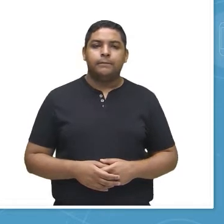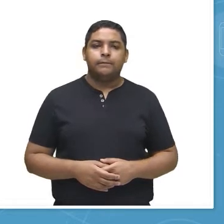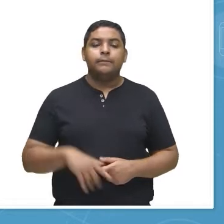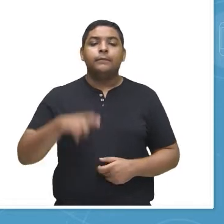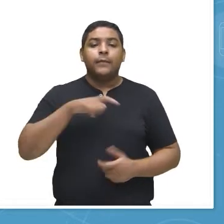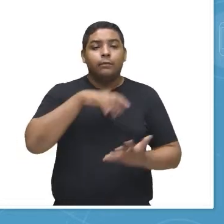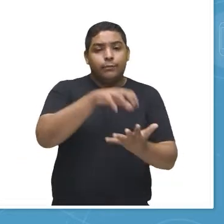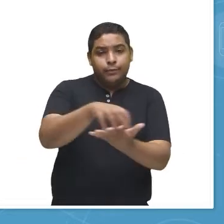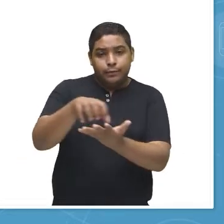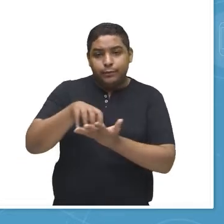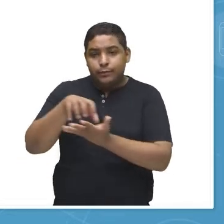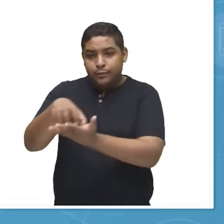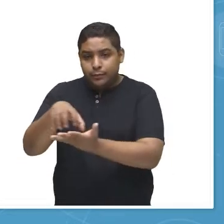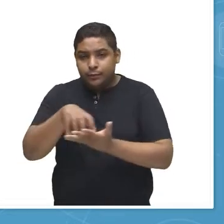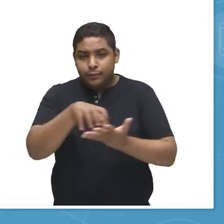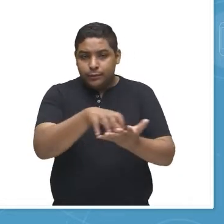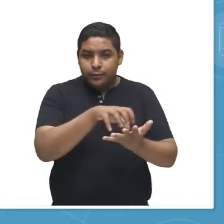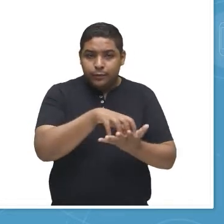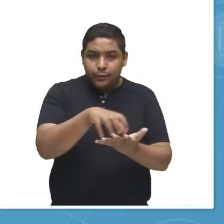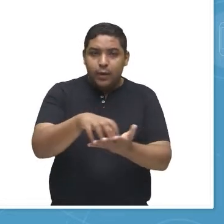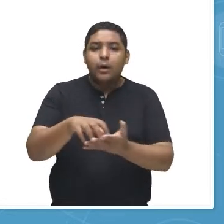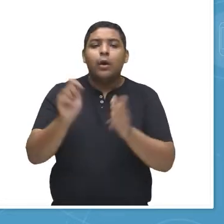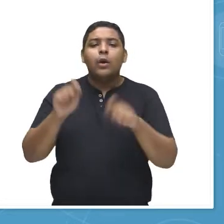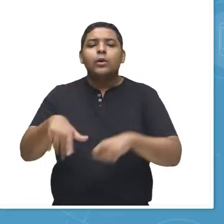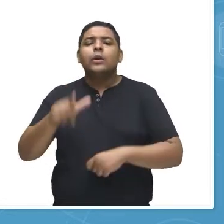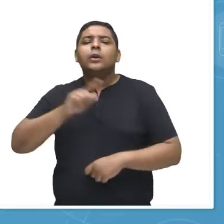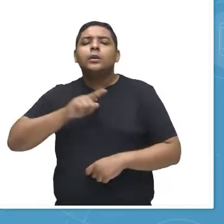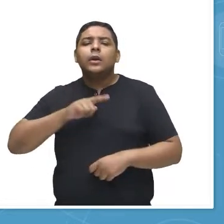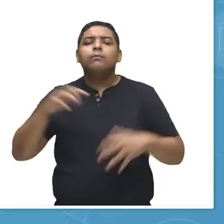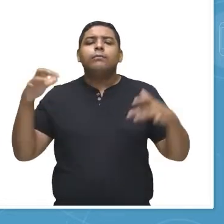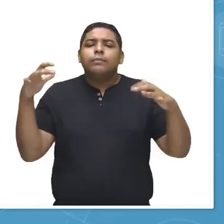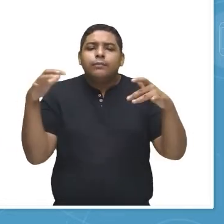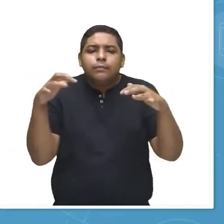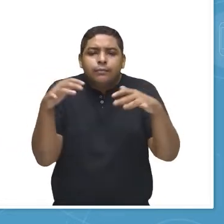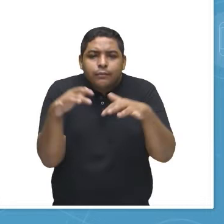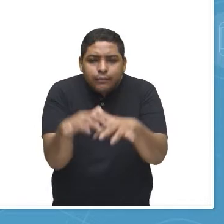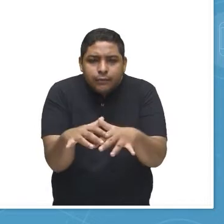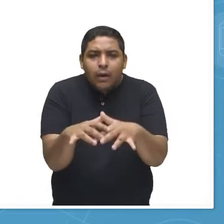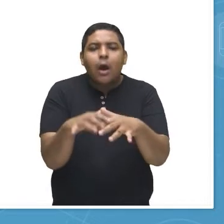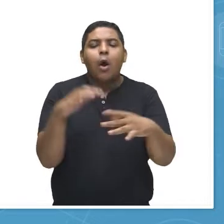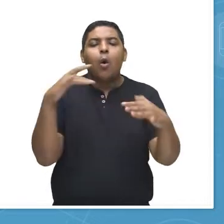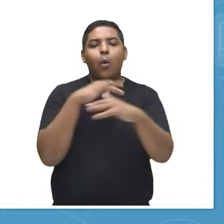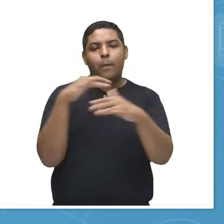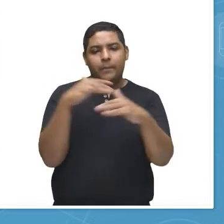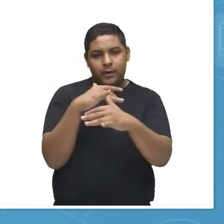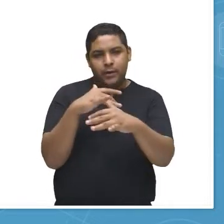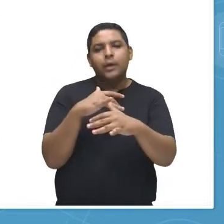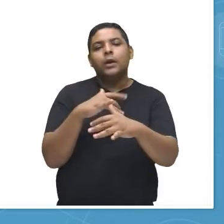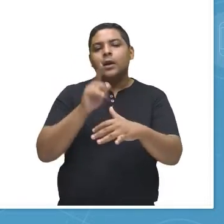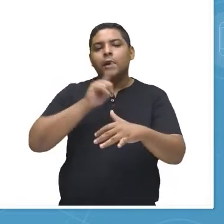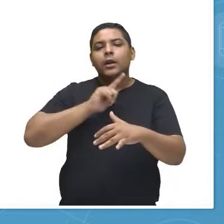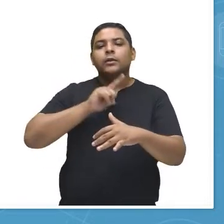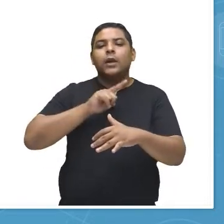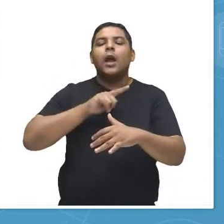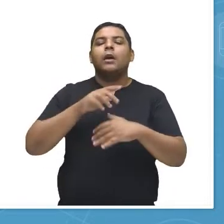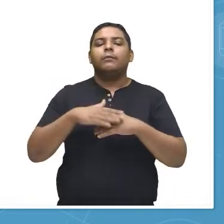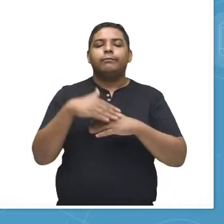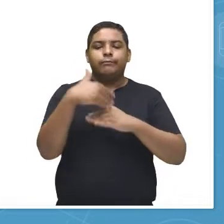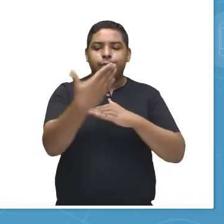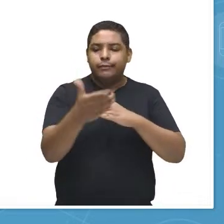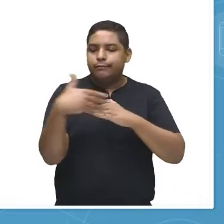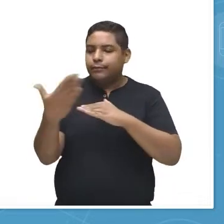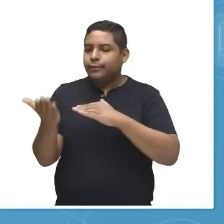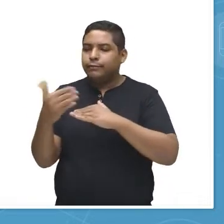regiões metropolitanas constituem-se em grandes aglomerações urbanas que ultrapassam os limites de seus municípios,